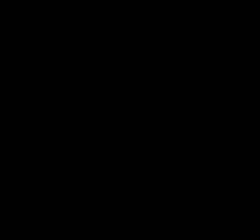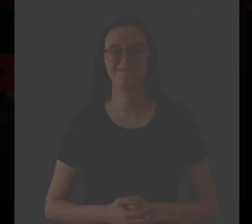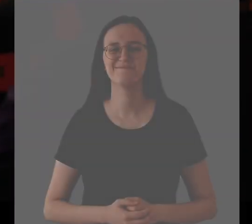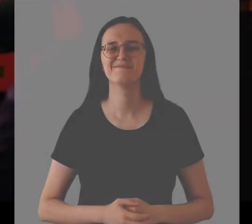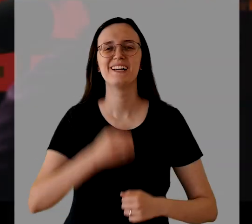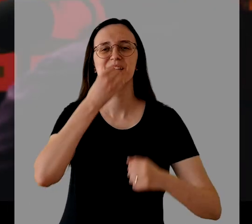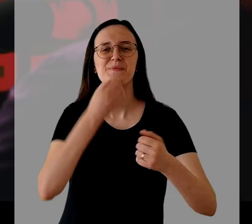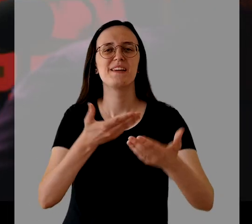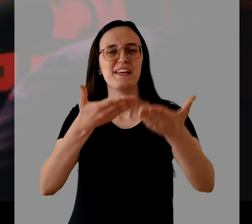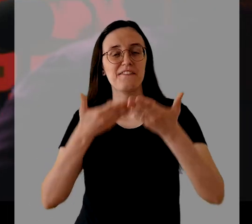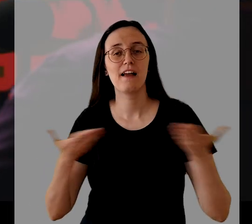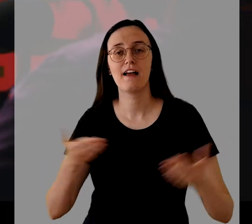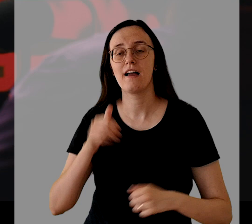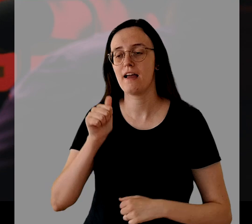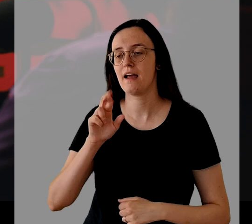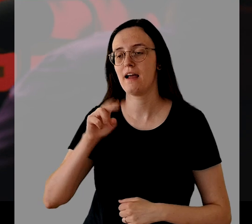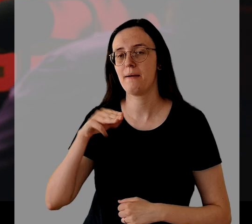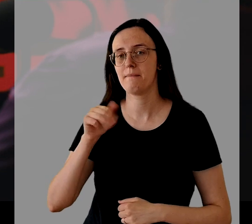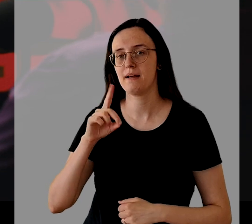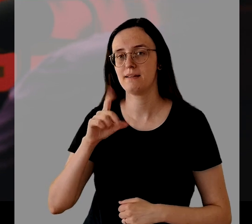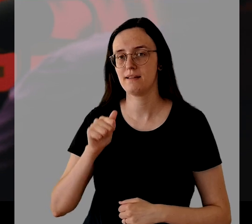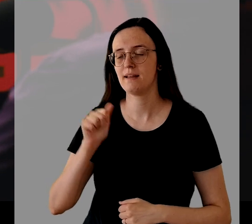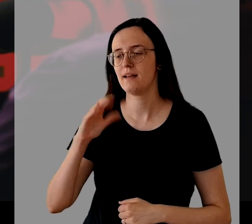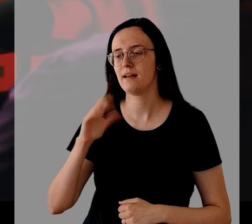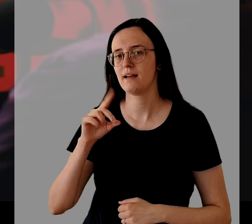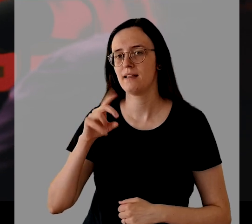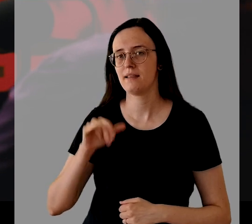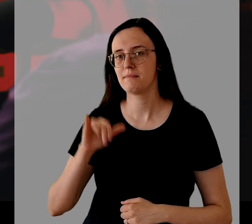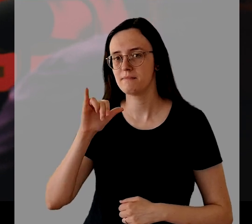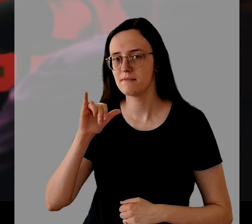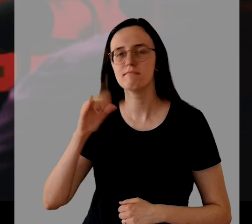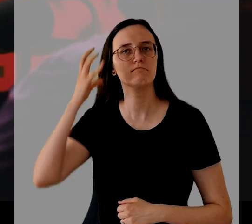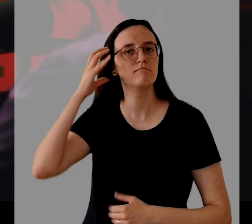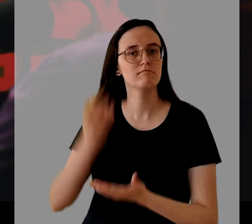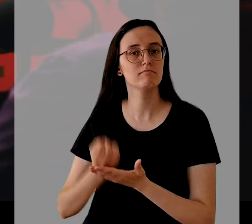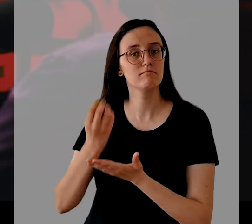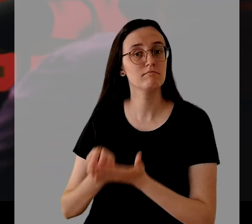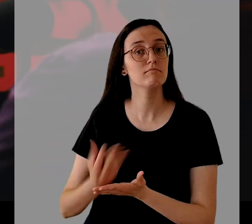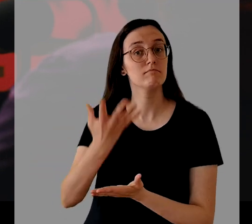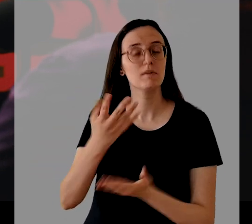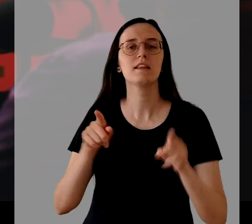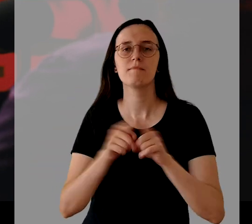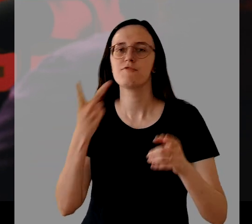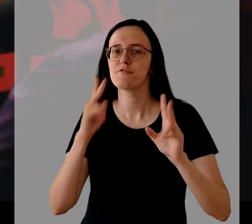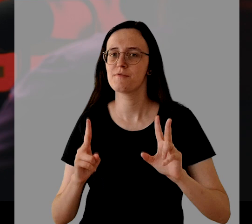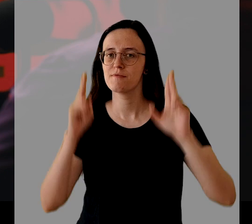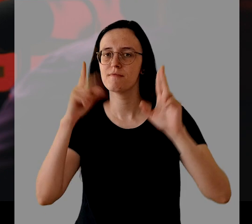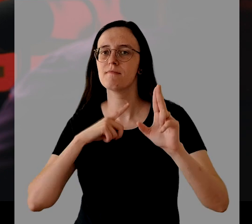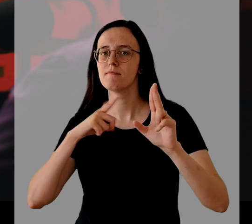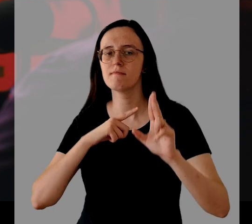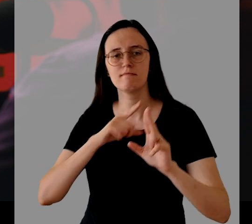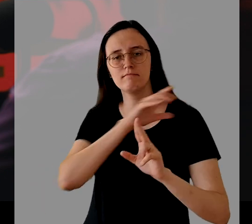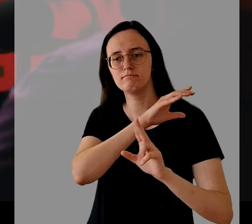Federal. Então sejam bem-vindos à Armada Academy Podcast, nosso segundo episódio desse podcast que